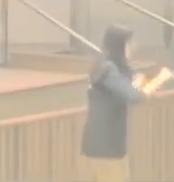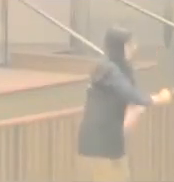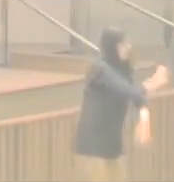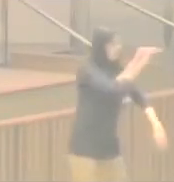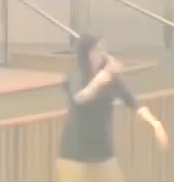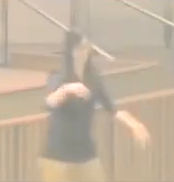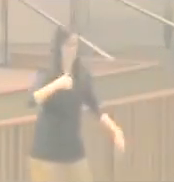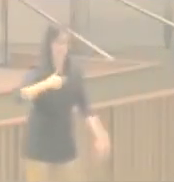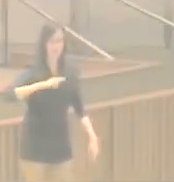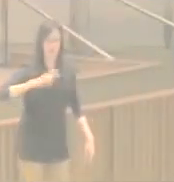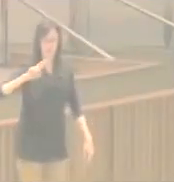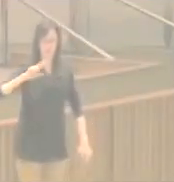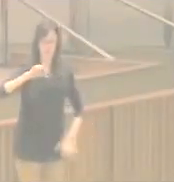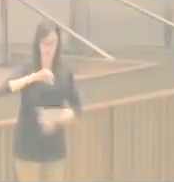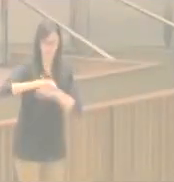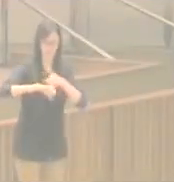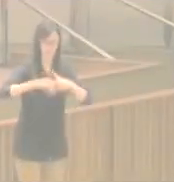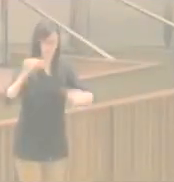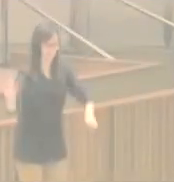as religiões.